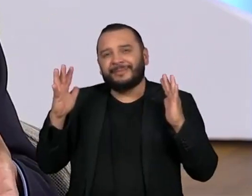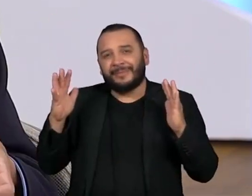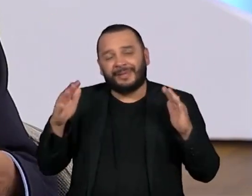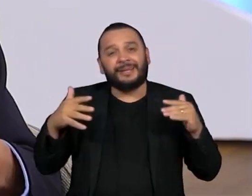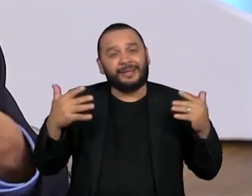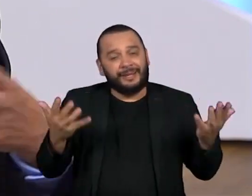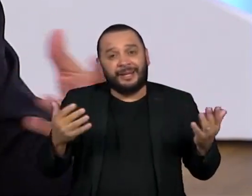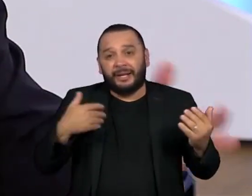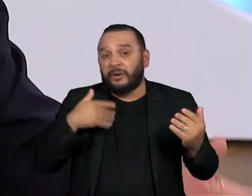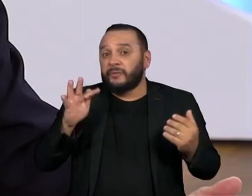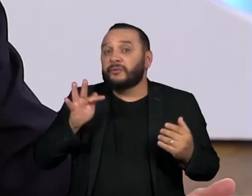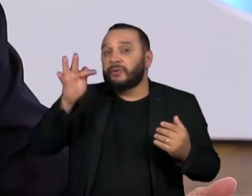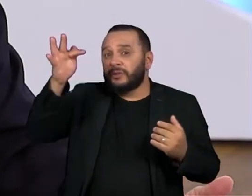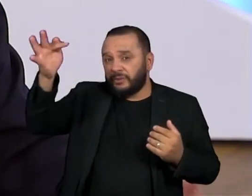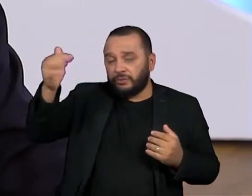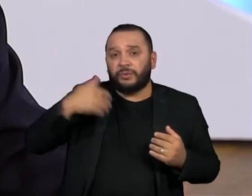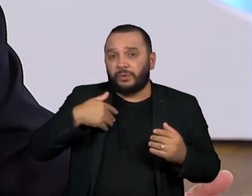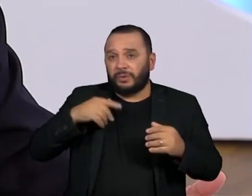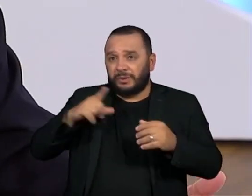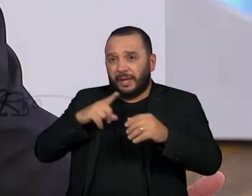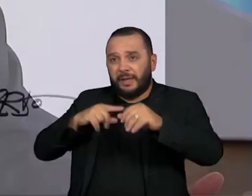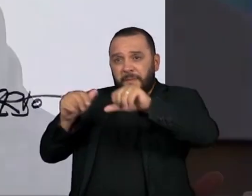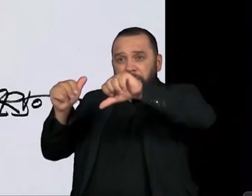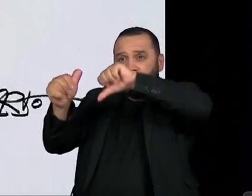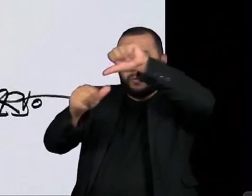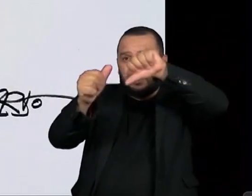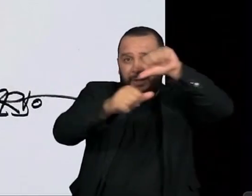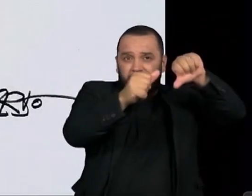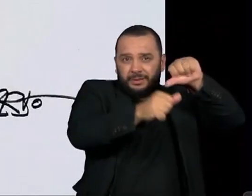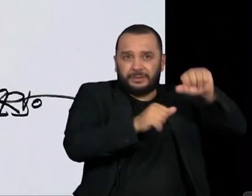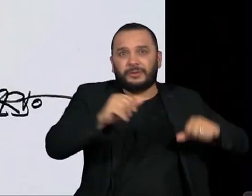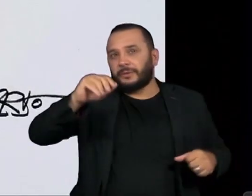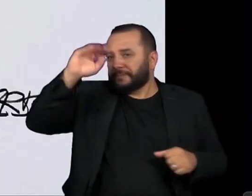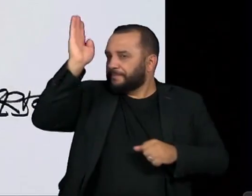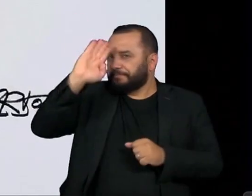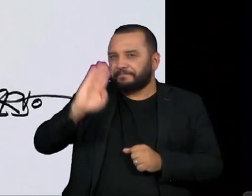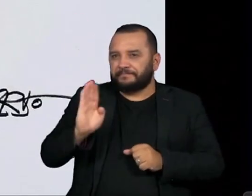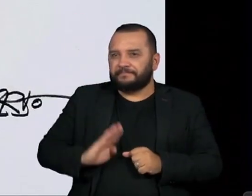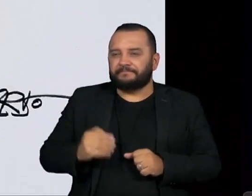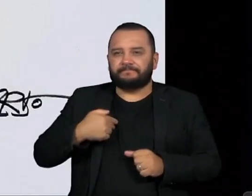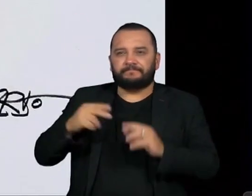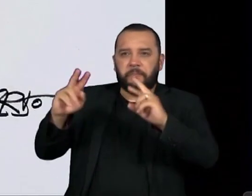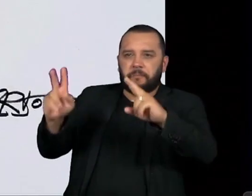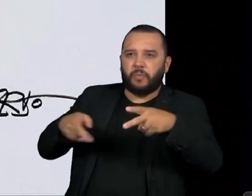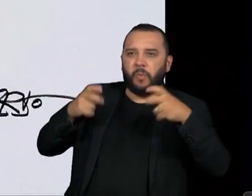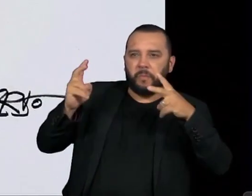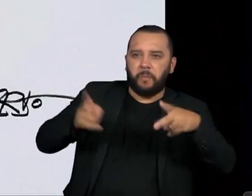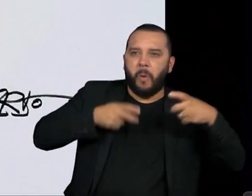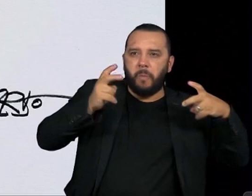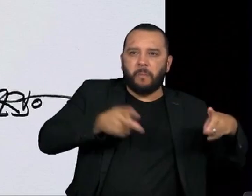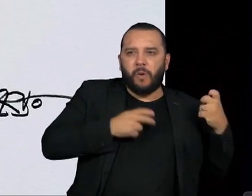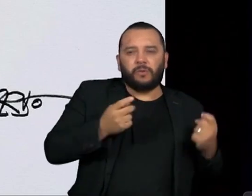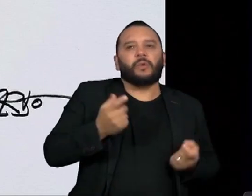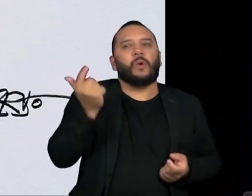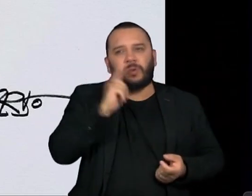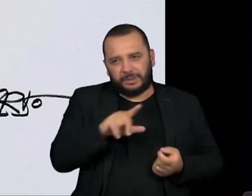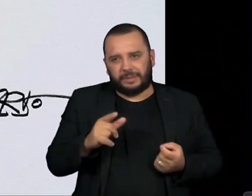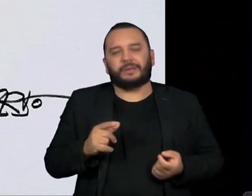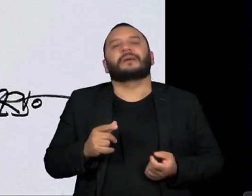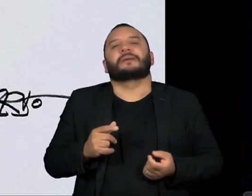se beneficiará de todas essas mudanças se fizer direito. Então, o Brasil